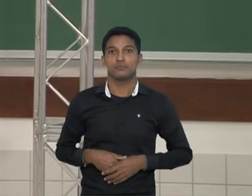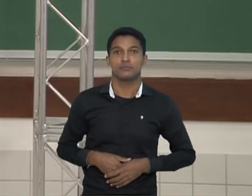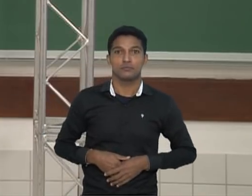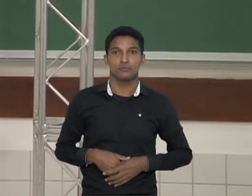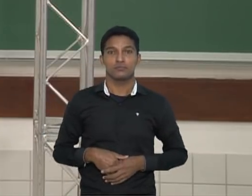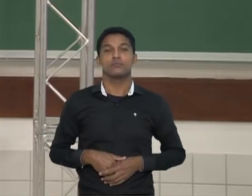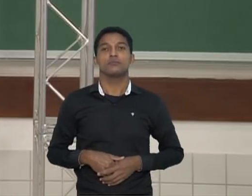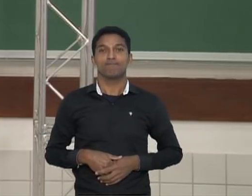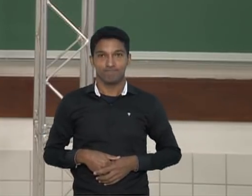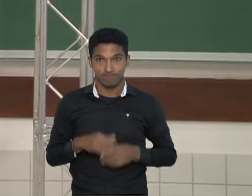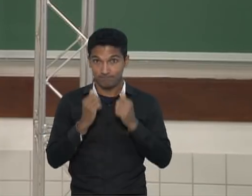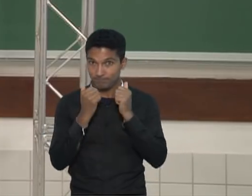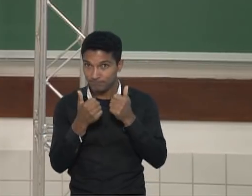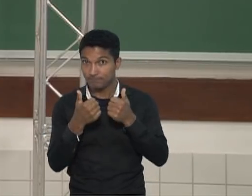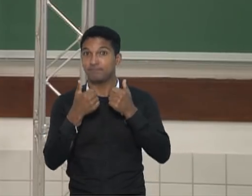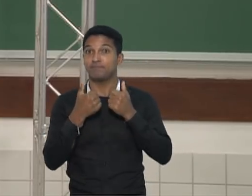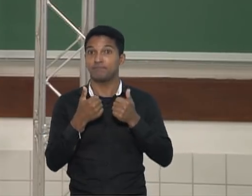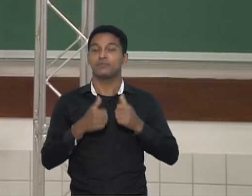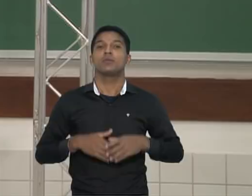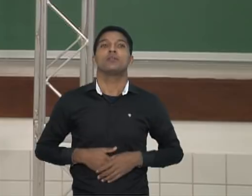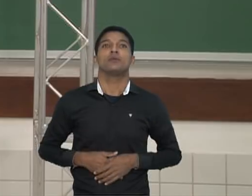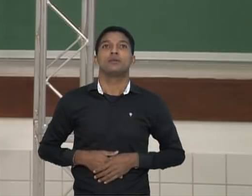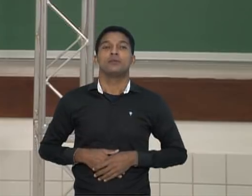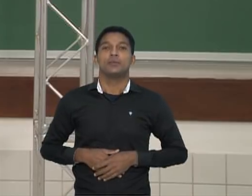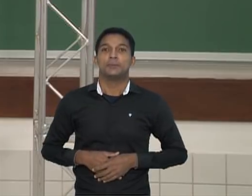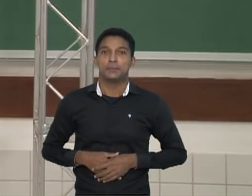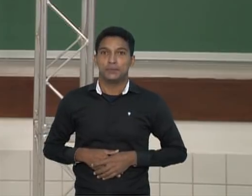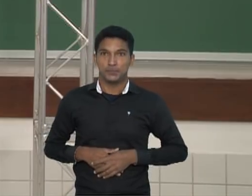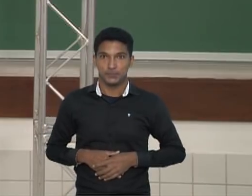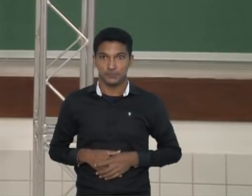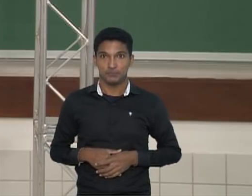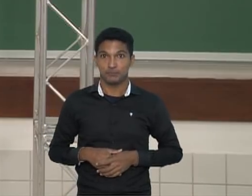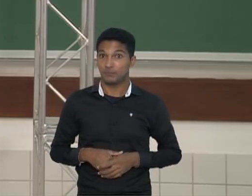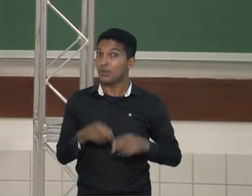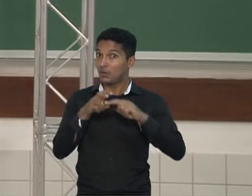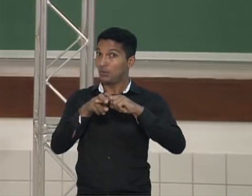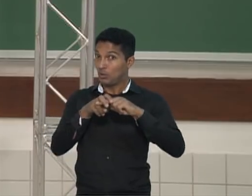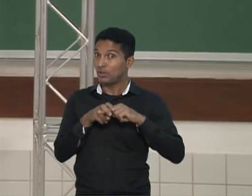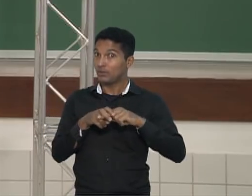significa multiplicação. Por isso que quando nós